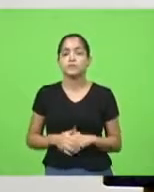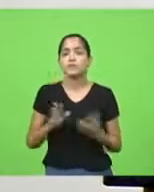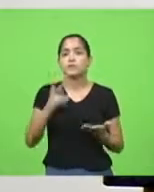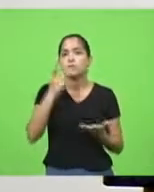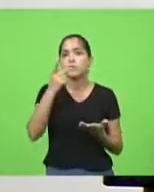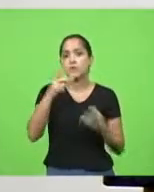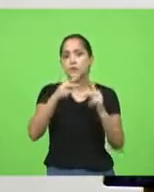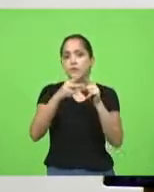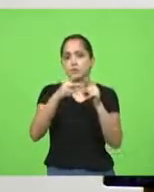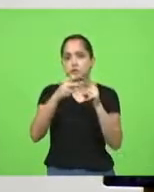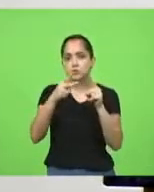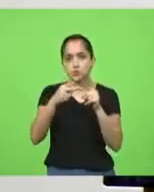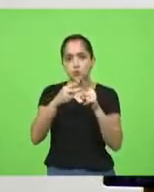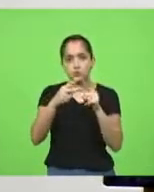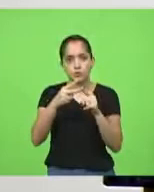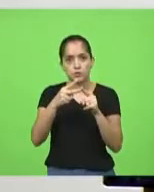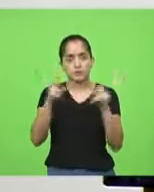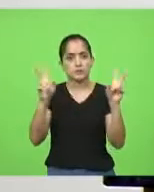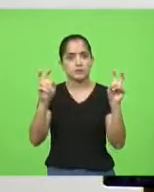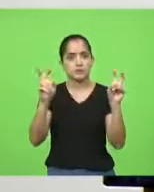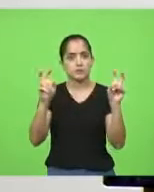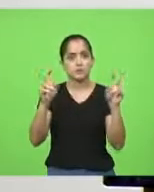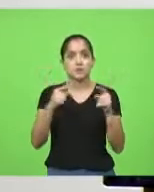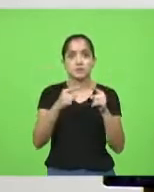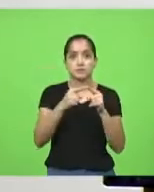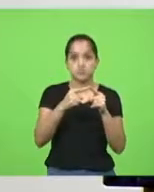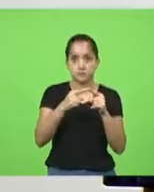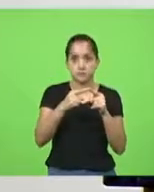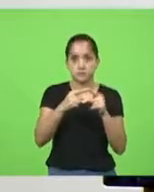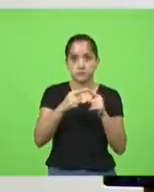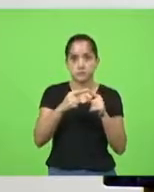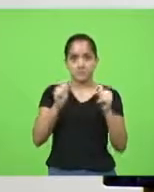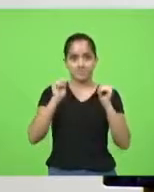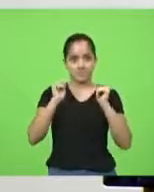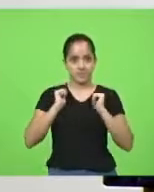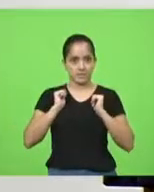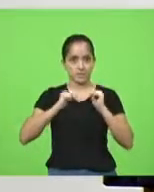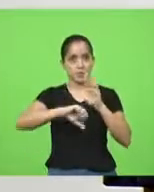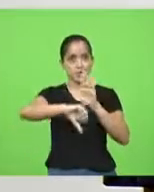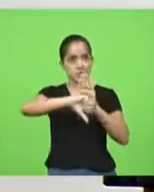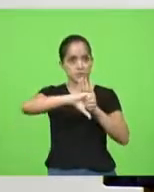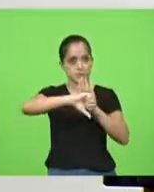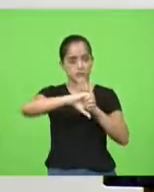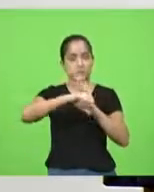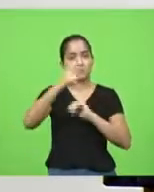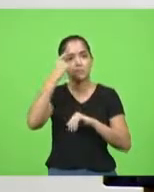dois assuntos aqui. Um é sobre omissão criminosa, que eu penso